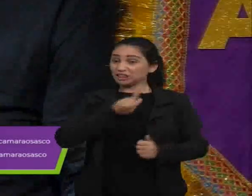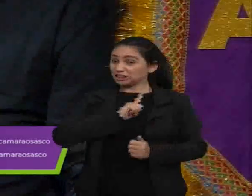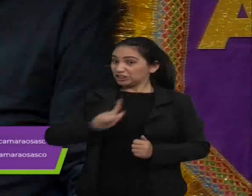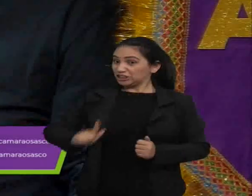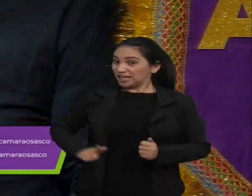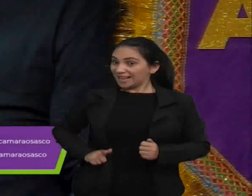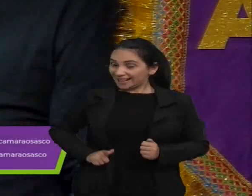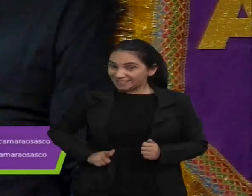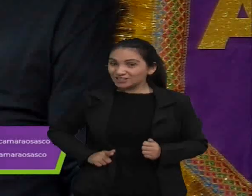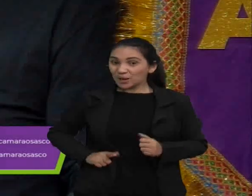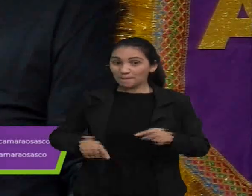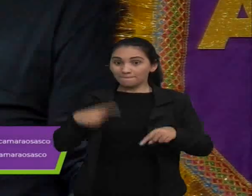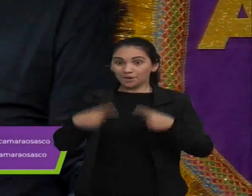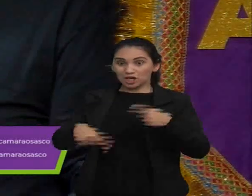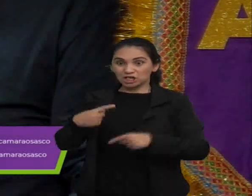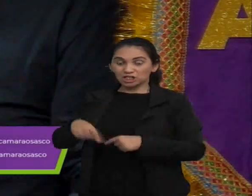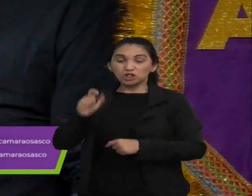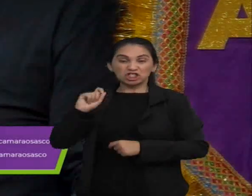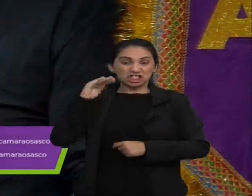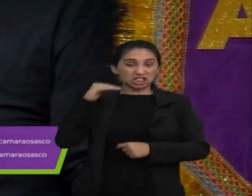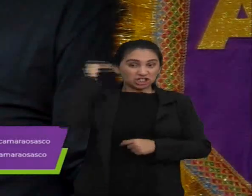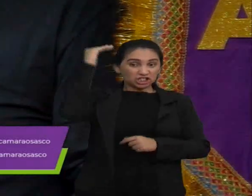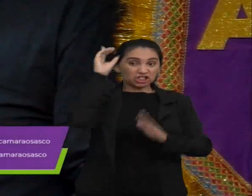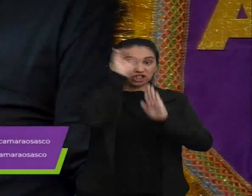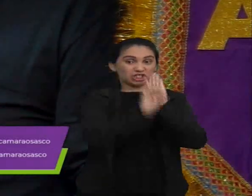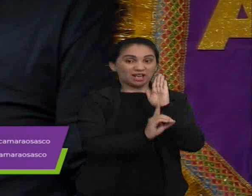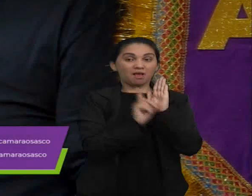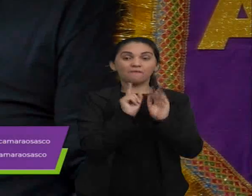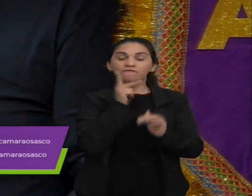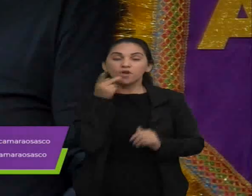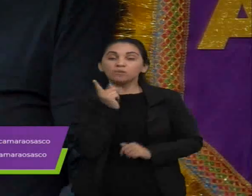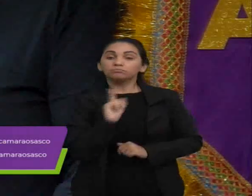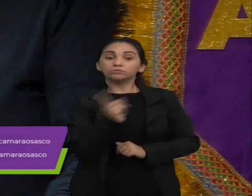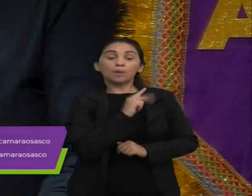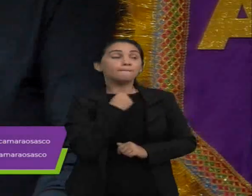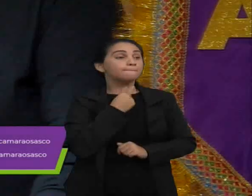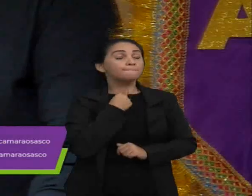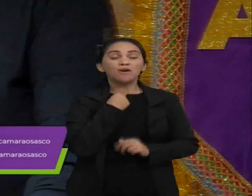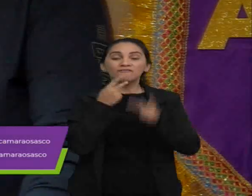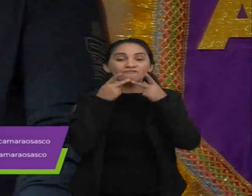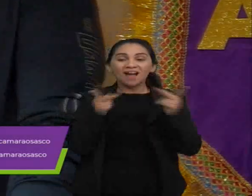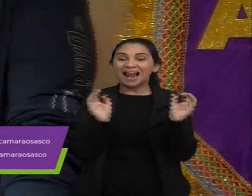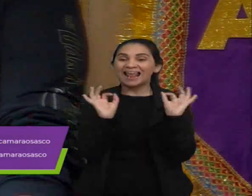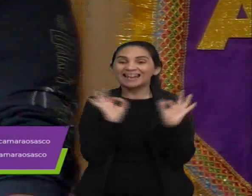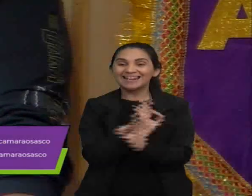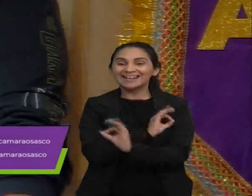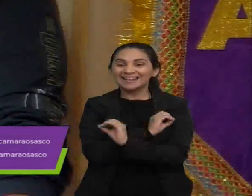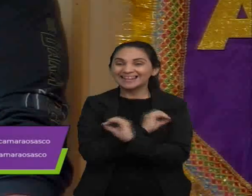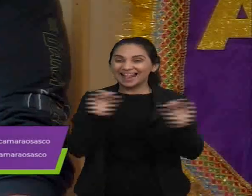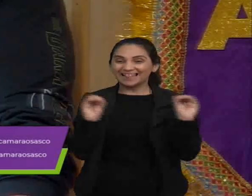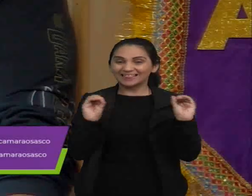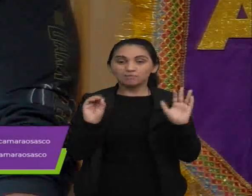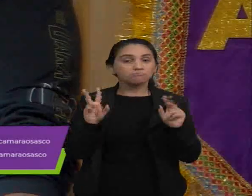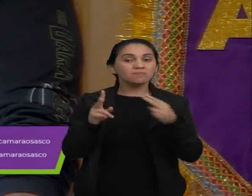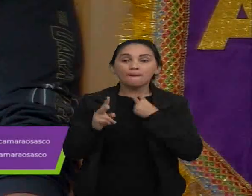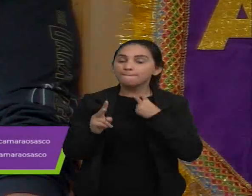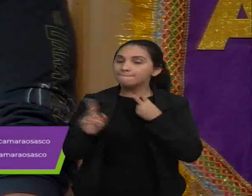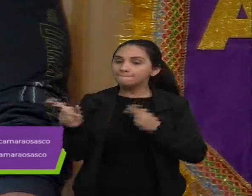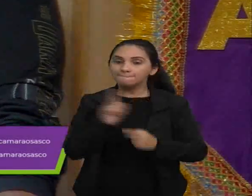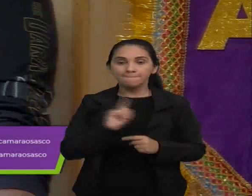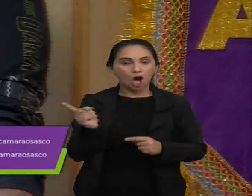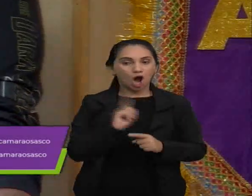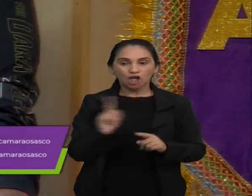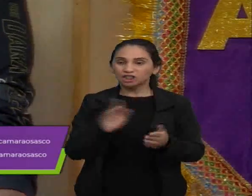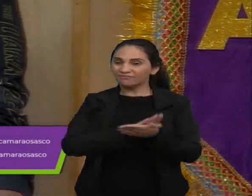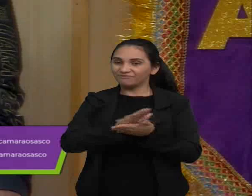intimidados pela política da empresa, pela direção da empresa, de fazer qualquer movimentação que favoreça a luta do sindicato contra a